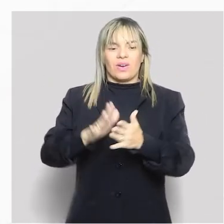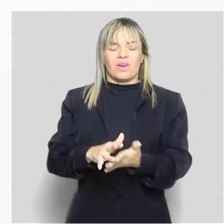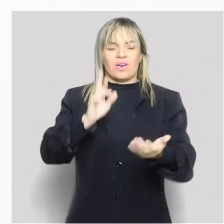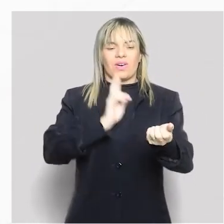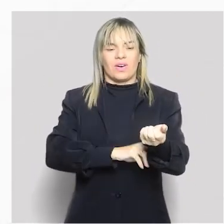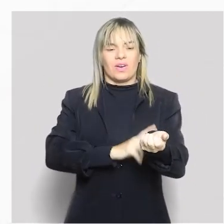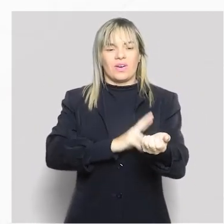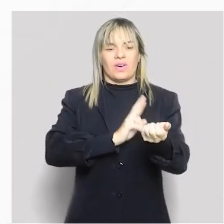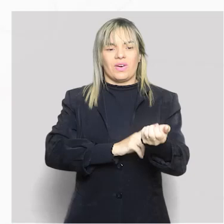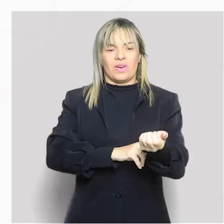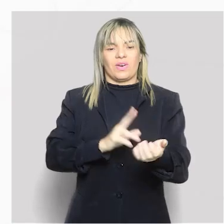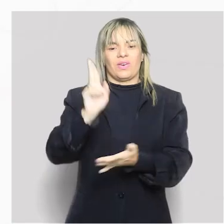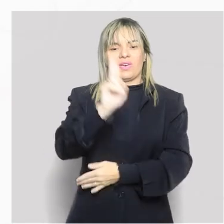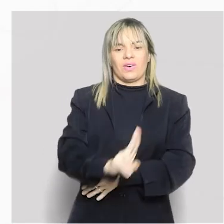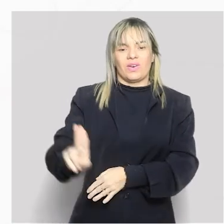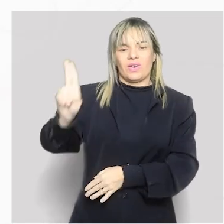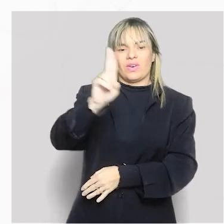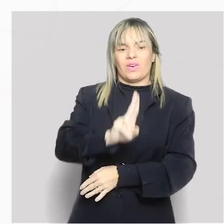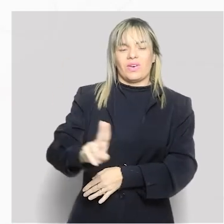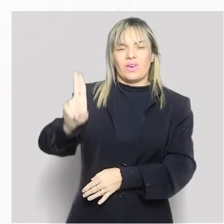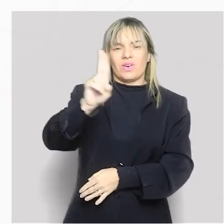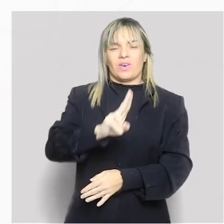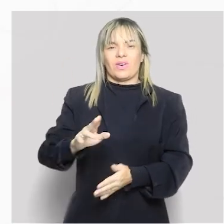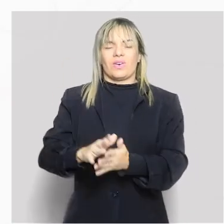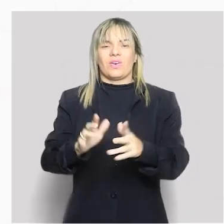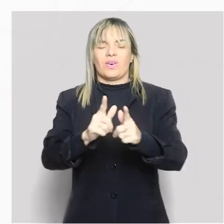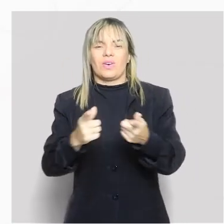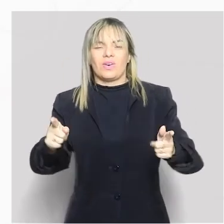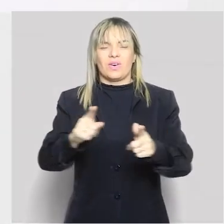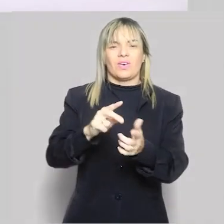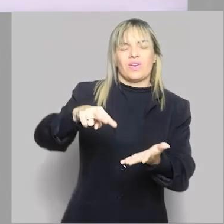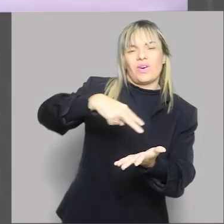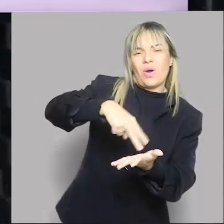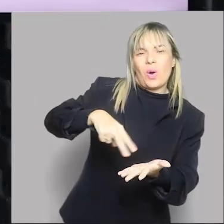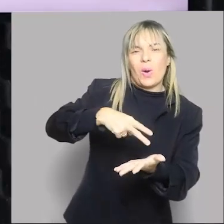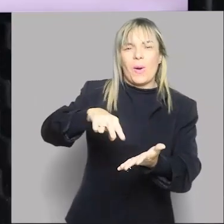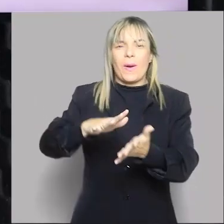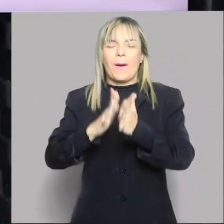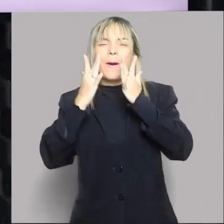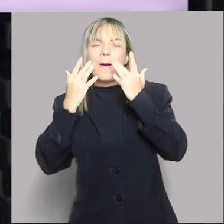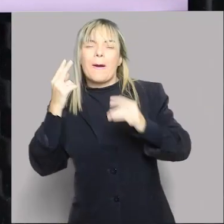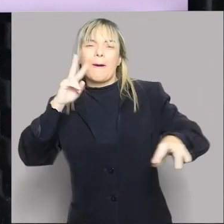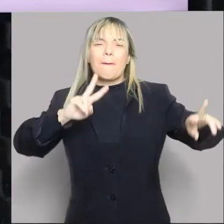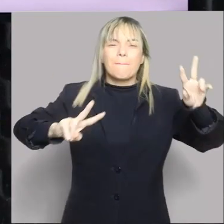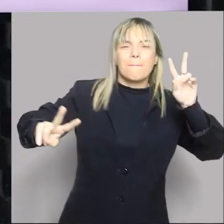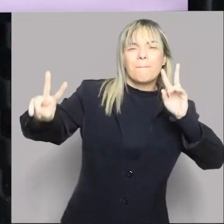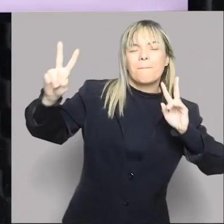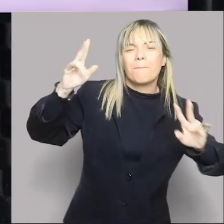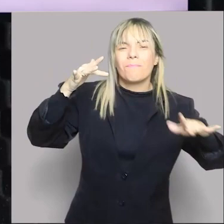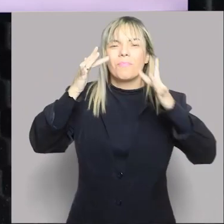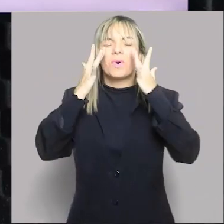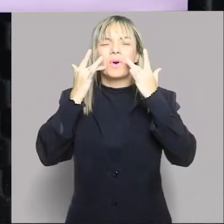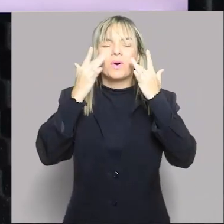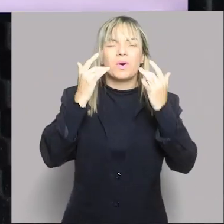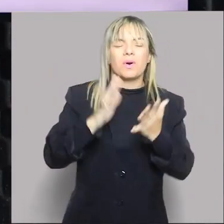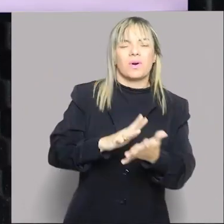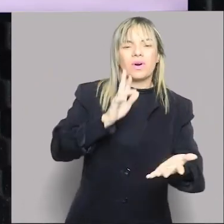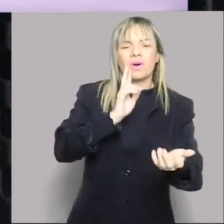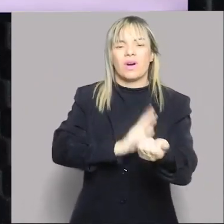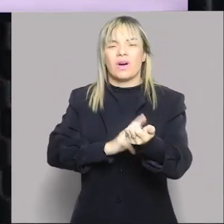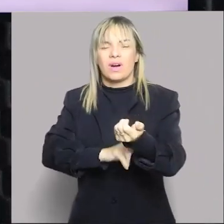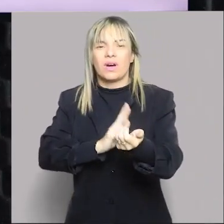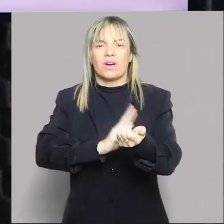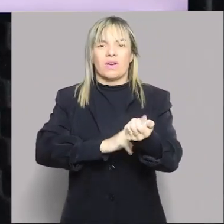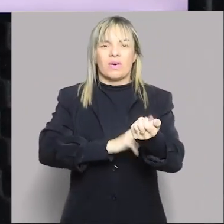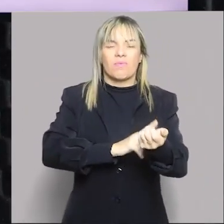palavra que a gente usa na música, na dança, nas artes visuais, no teatro. O ritmo, ele é um